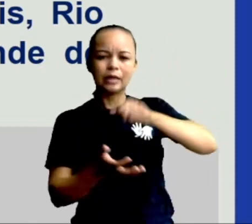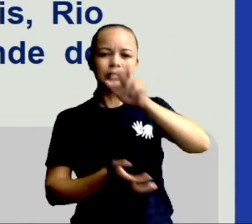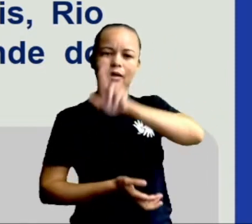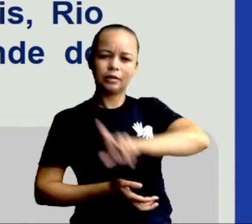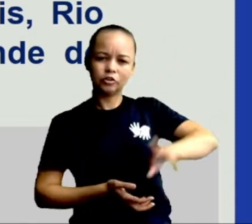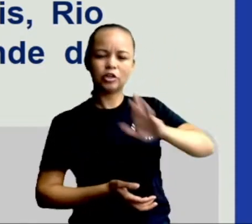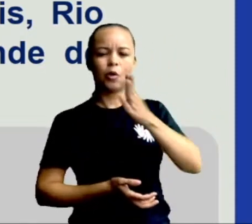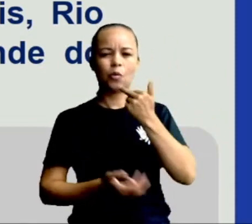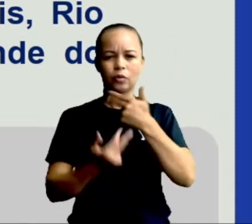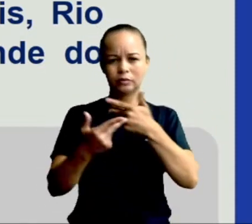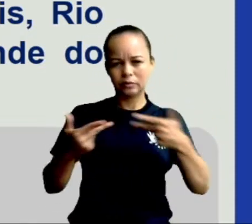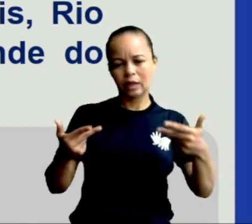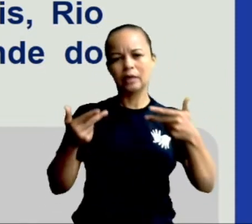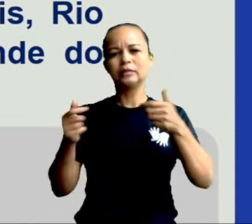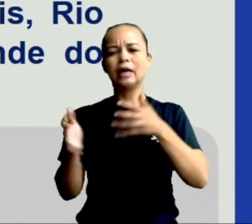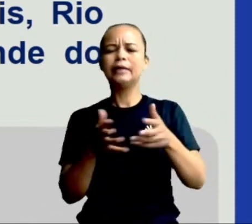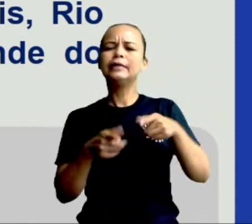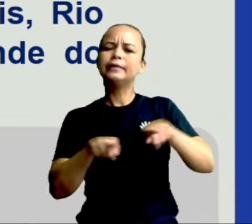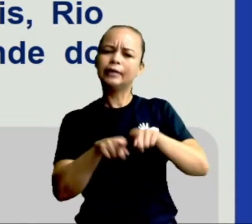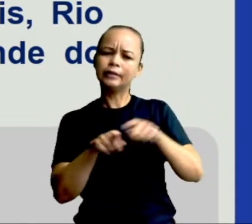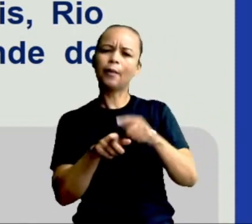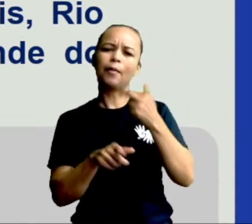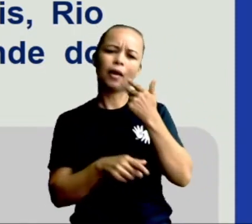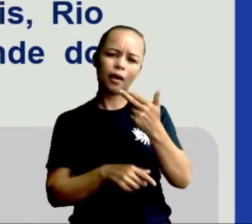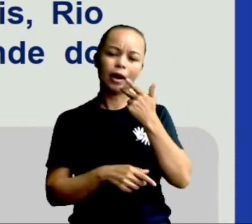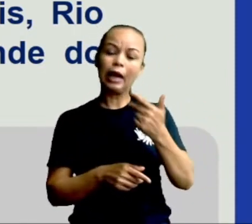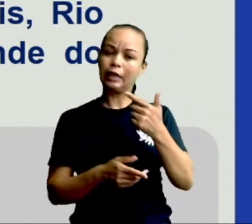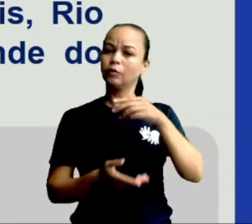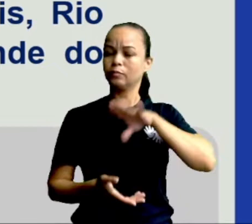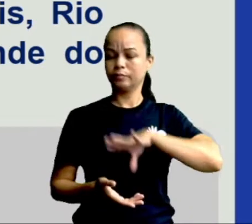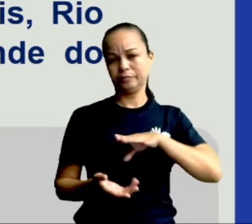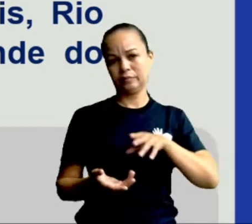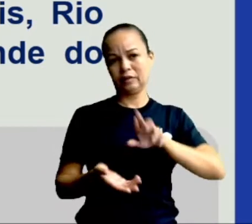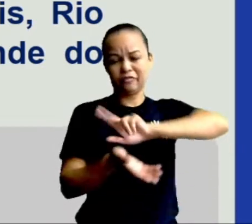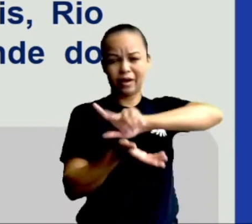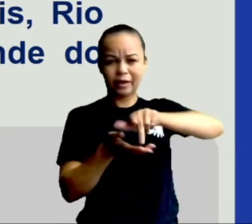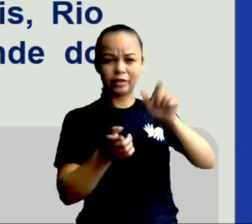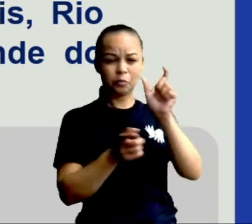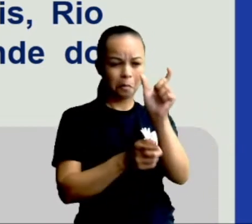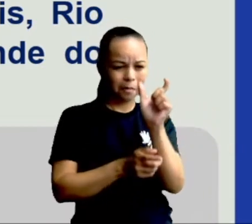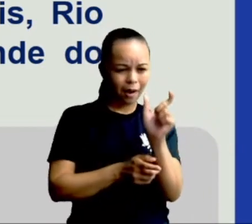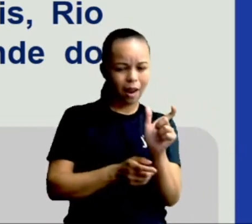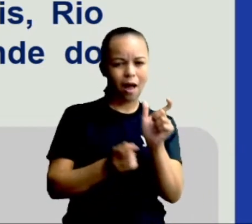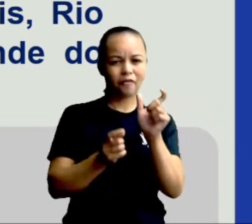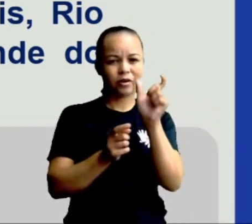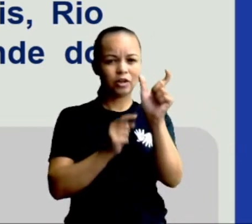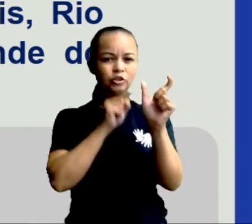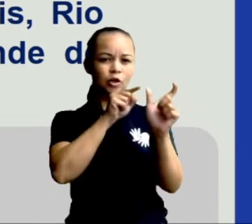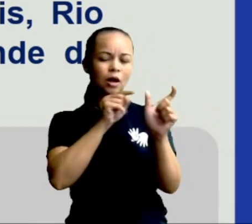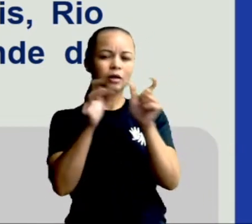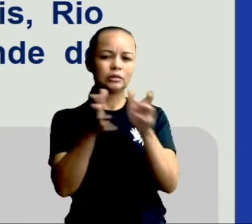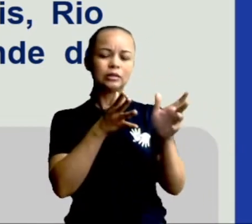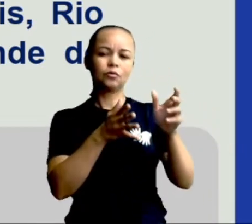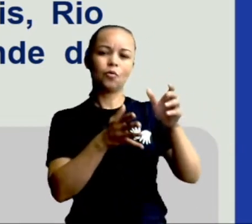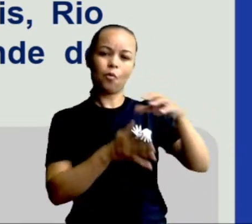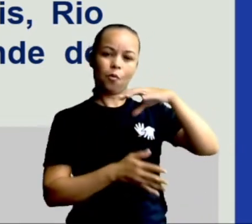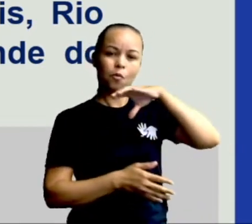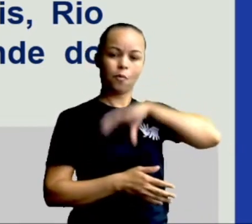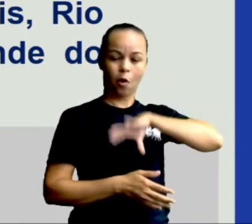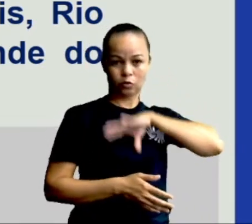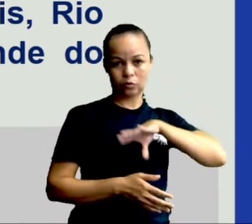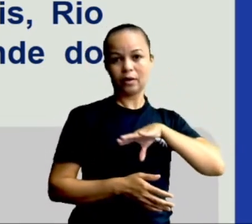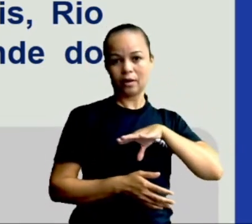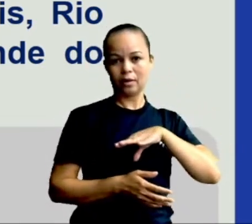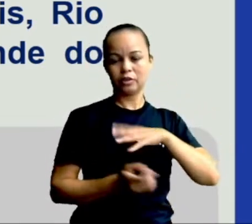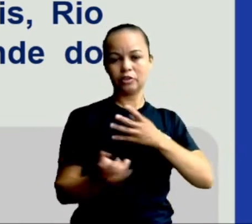na culinária e também no idioma. Inclusive, muitas das palavras que fazem parte da nossa língua portuguesa, elas são